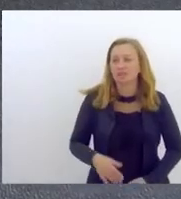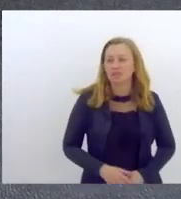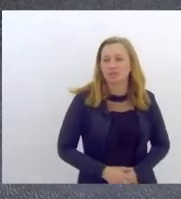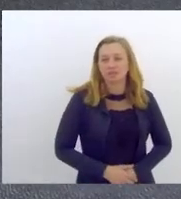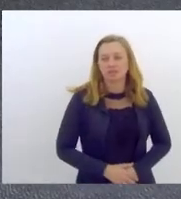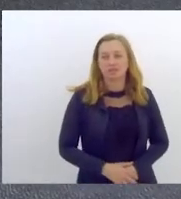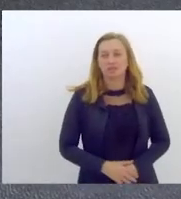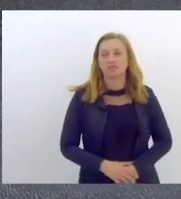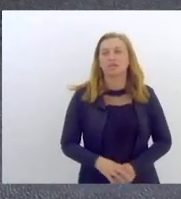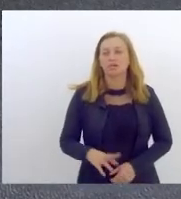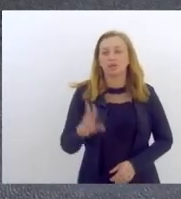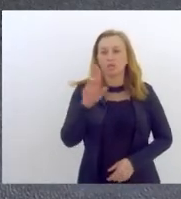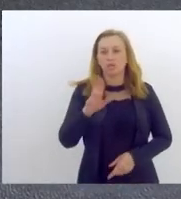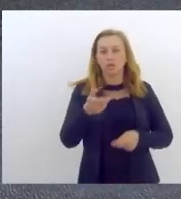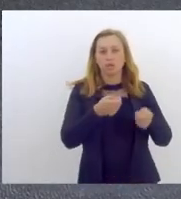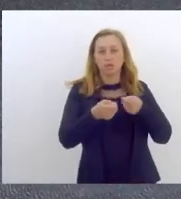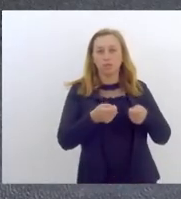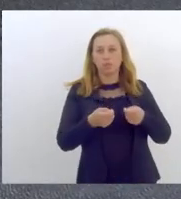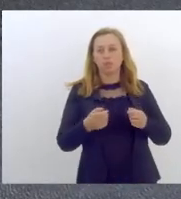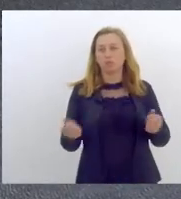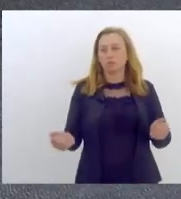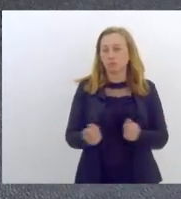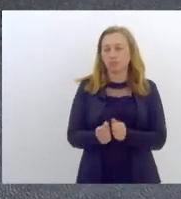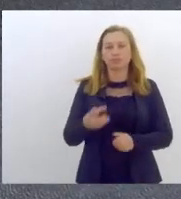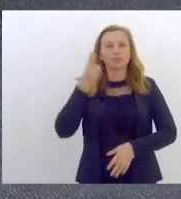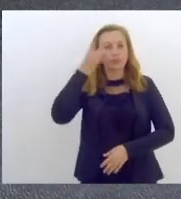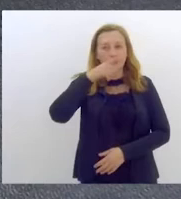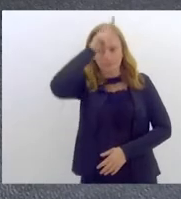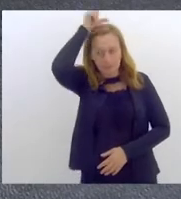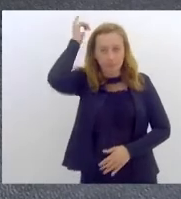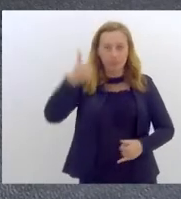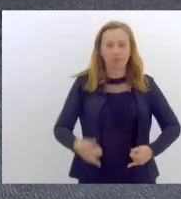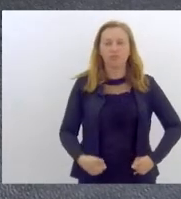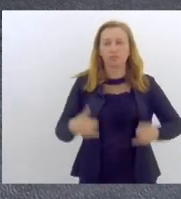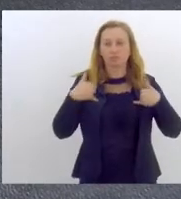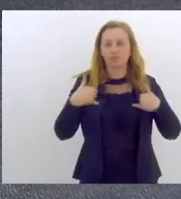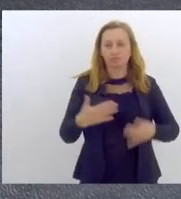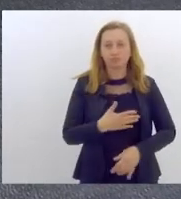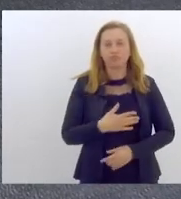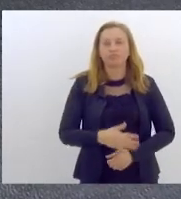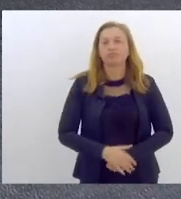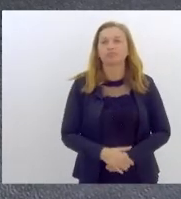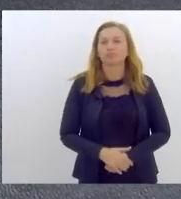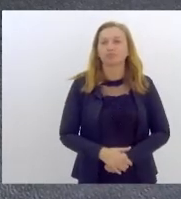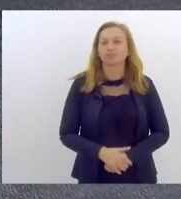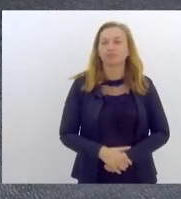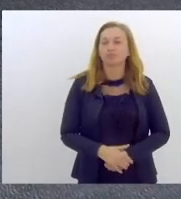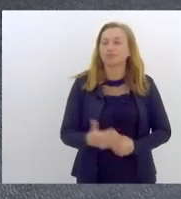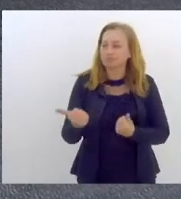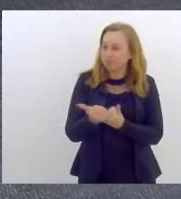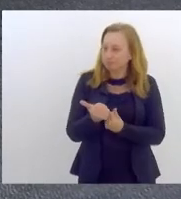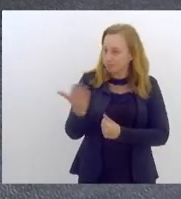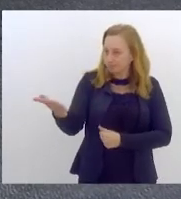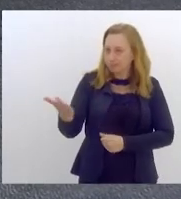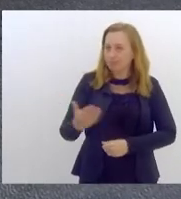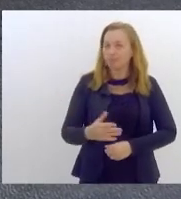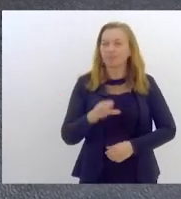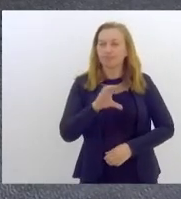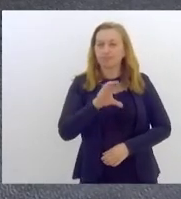a Tudo demais Sempre vamos estar juntos deputados Paulo é um orgulho meu se esse é o